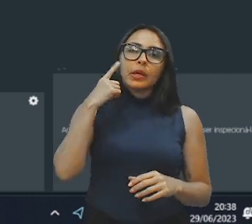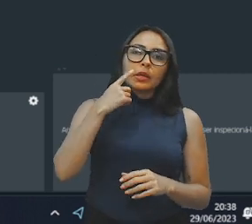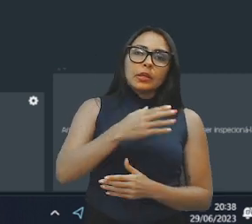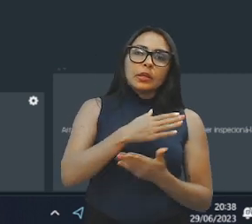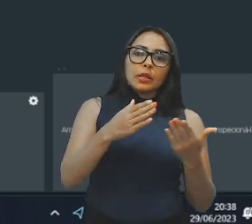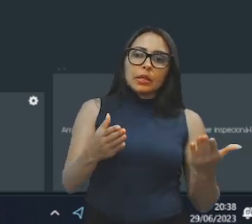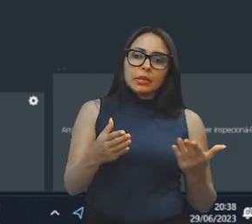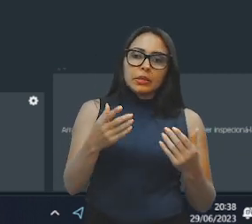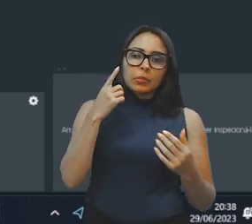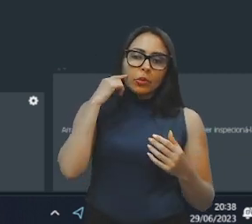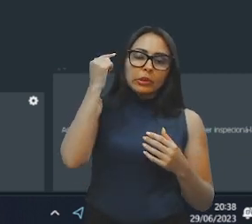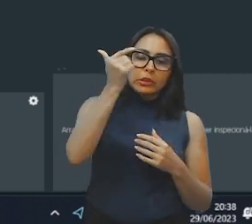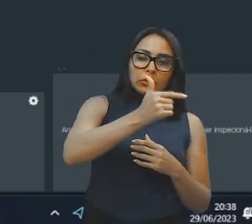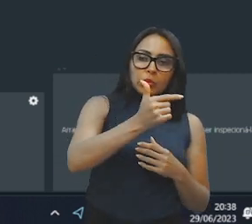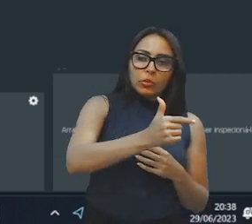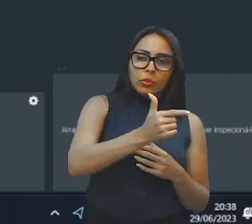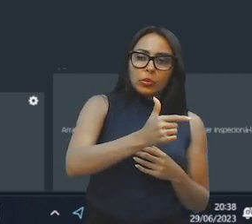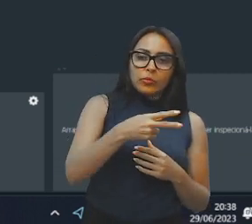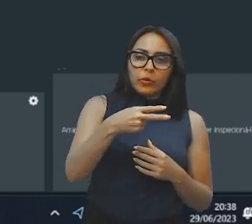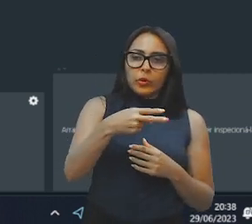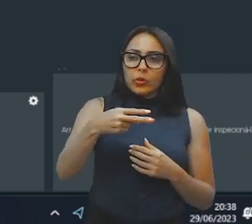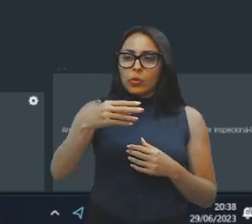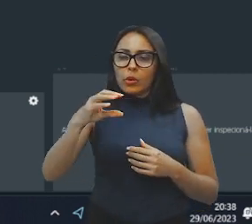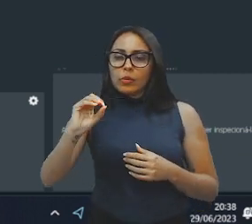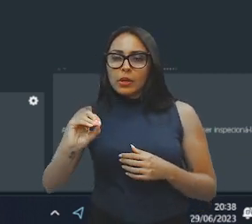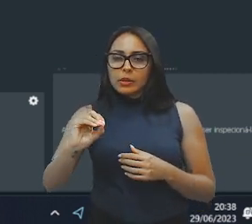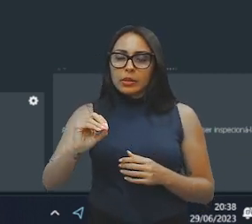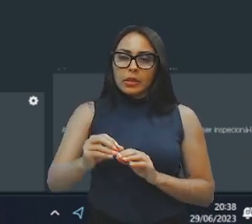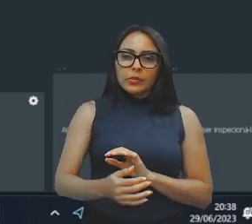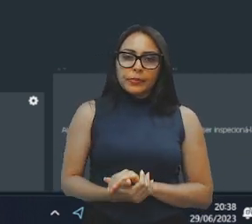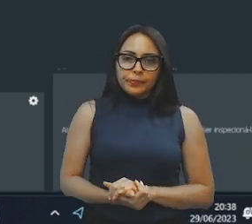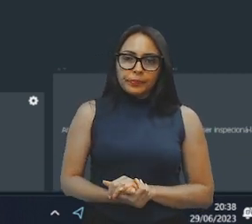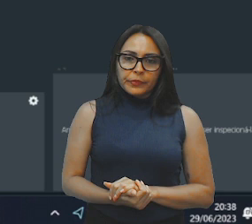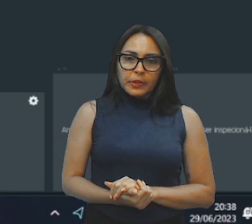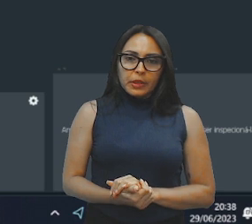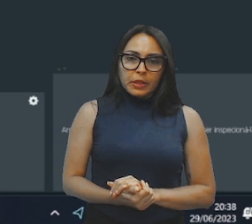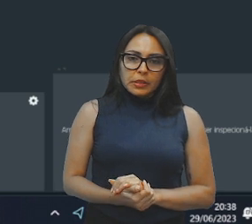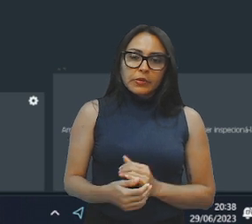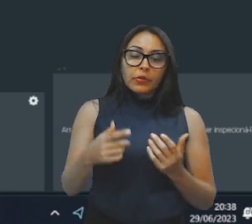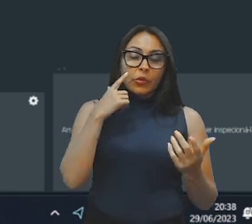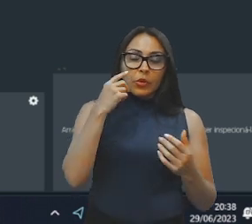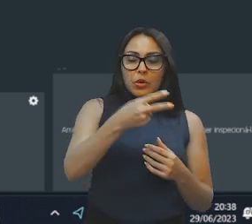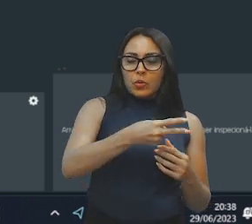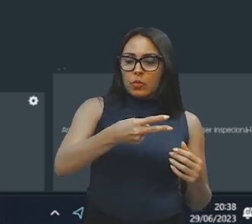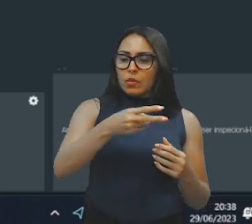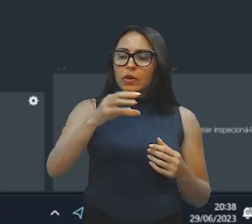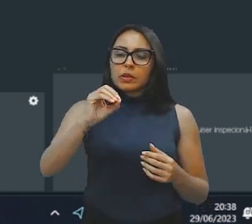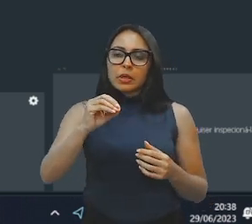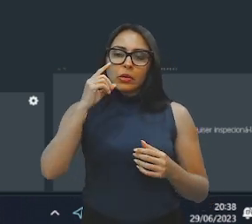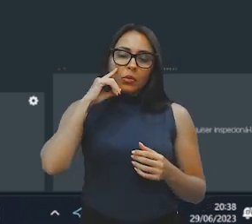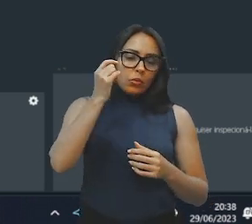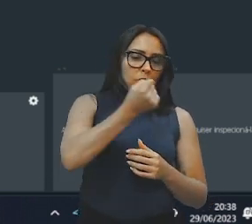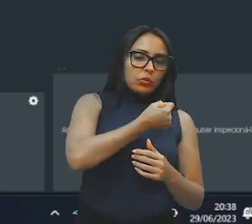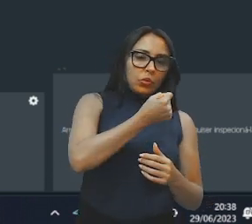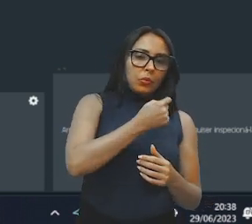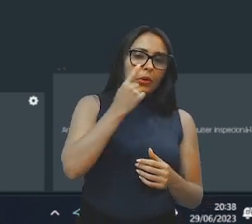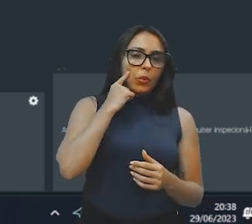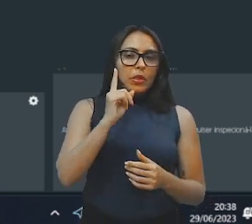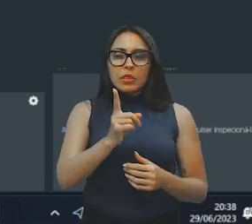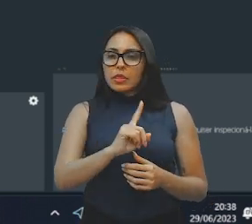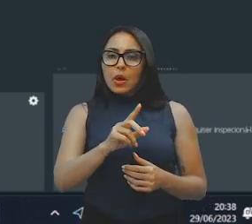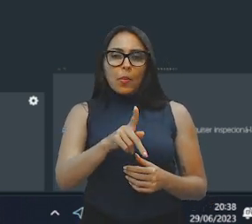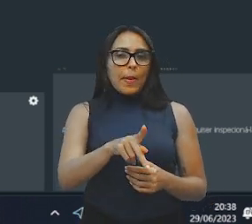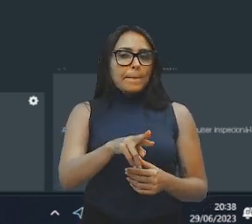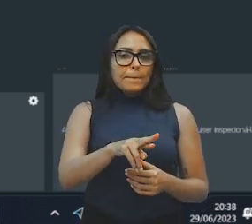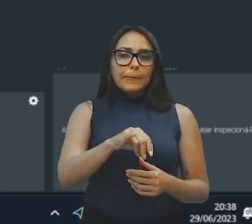2 for igual a 0, se o resto for igual a 0, ele escreve o número não é primo. Ele entra